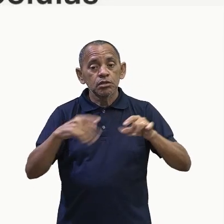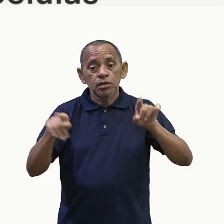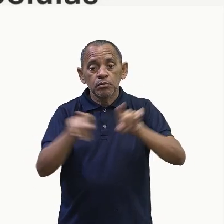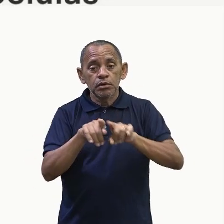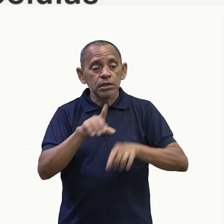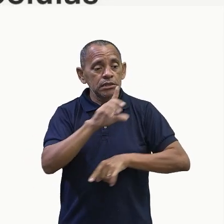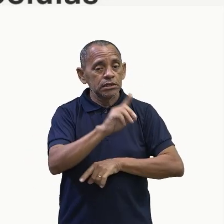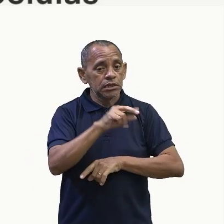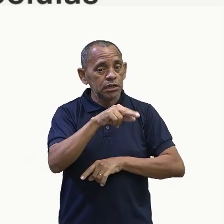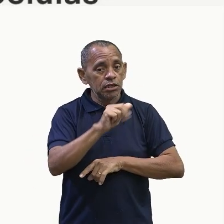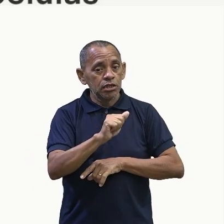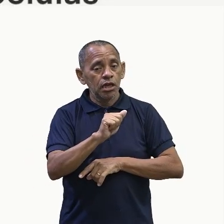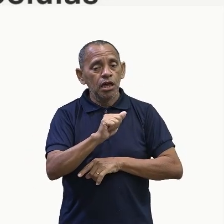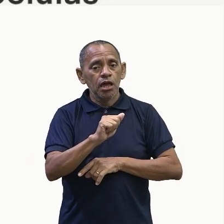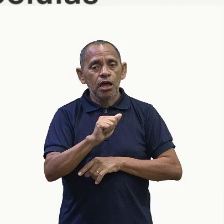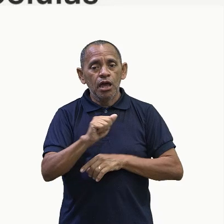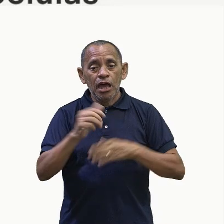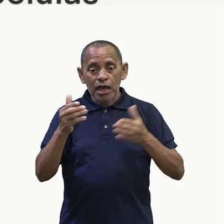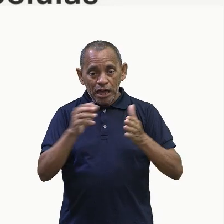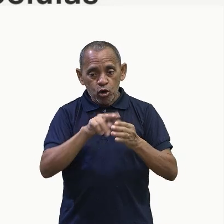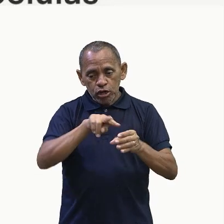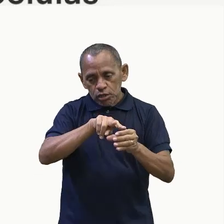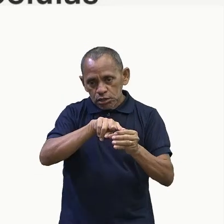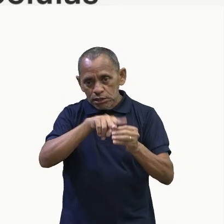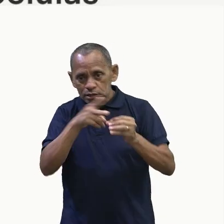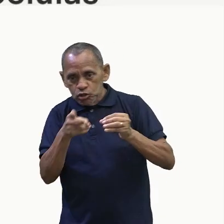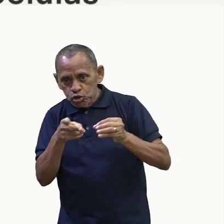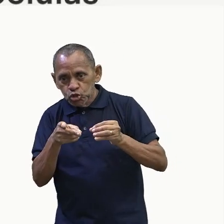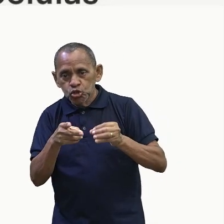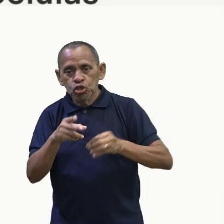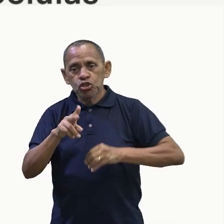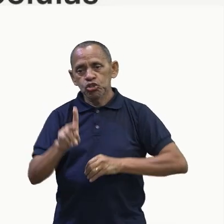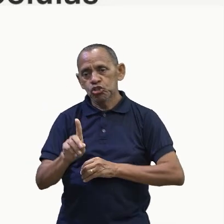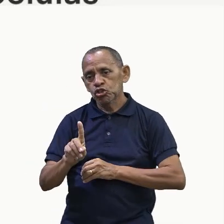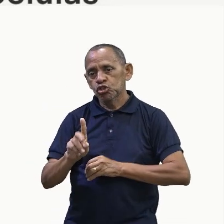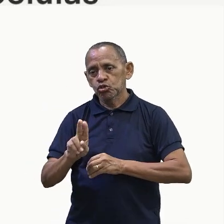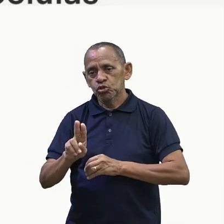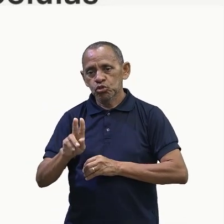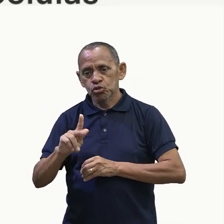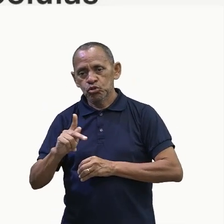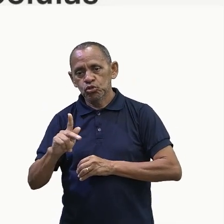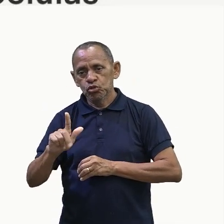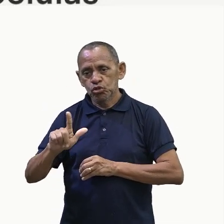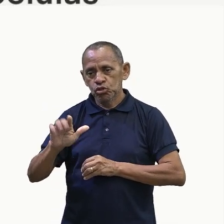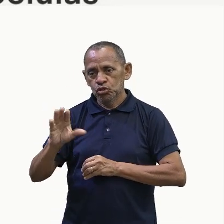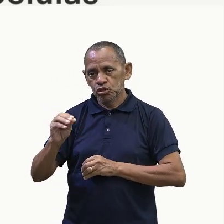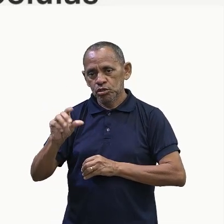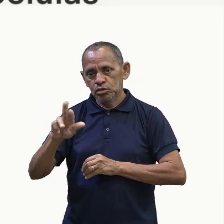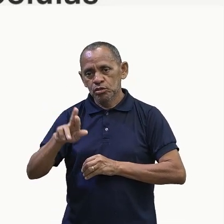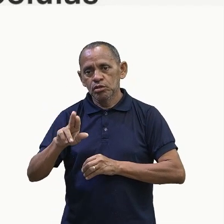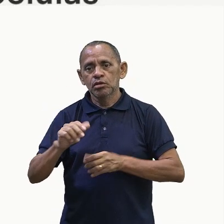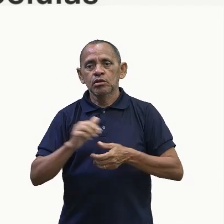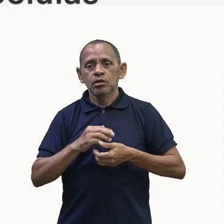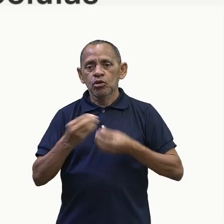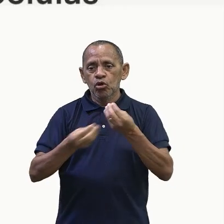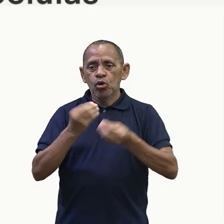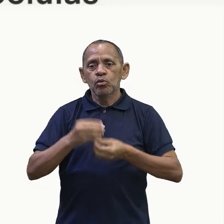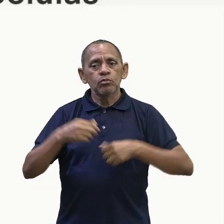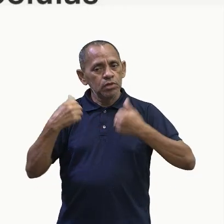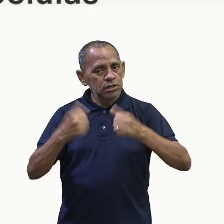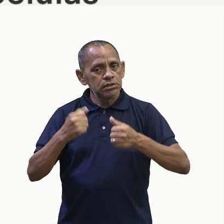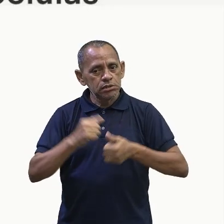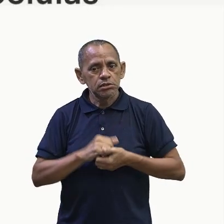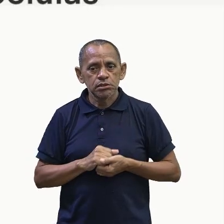vai duplicar, porque na divisão celular ele precisa passar por essa etapa. É